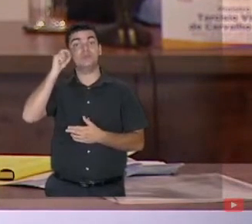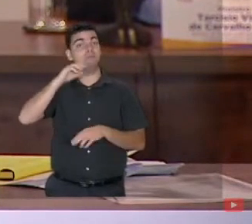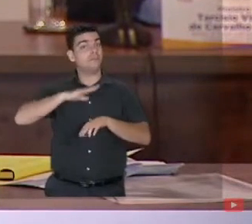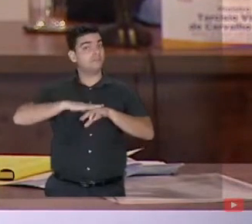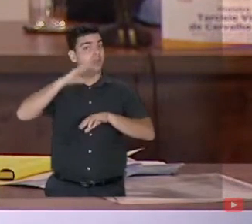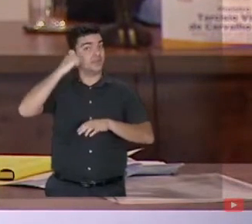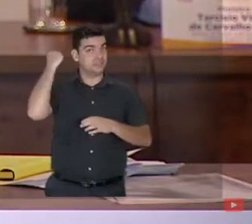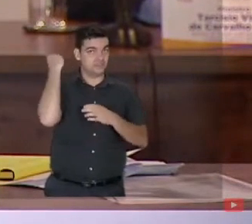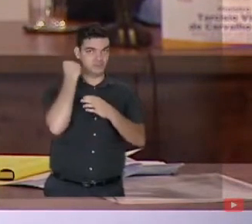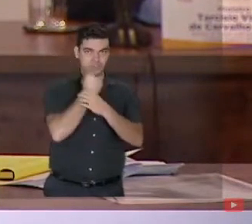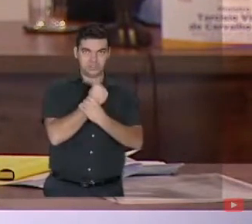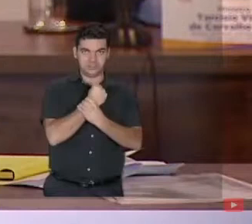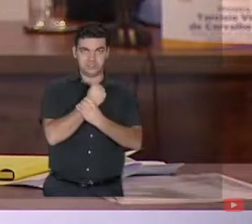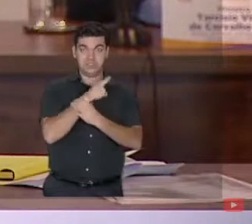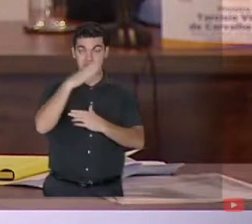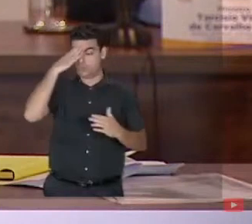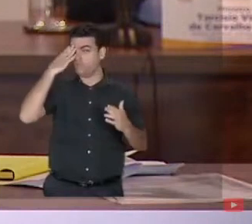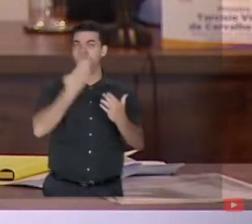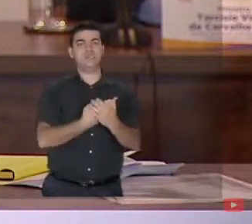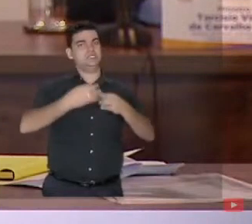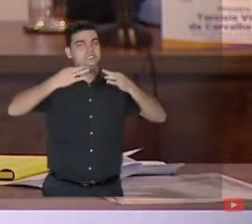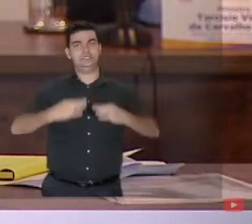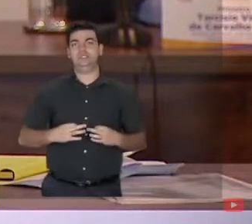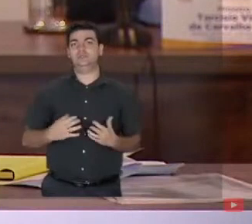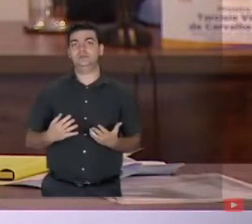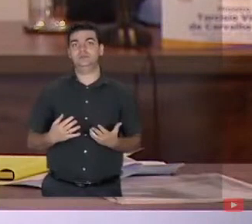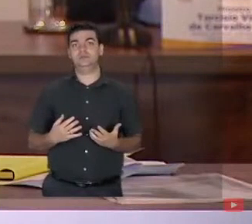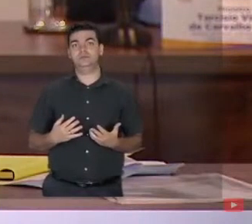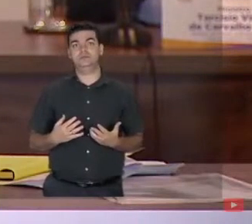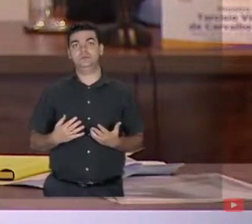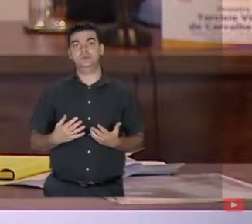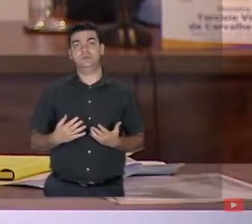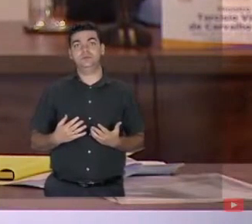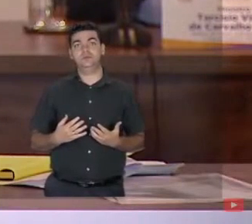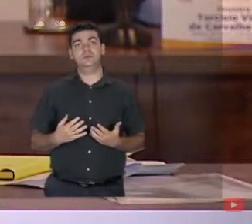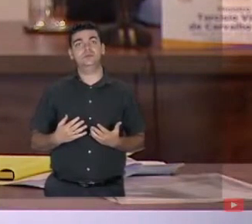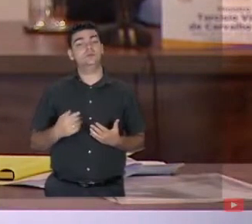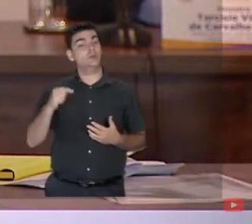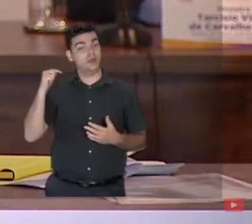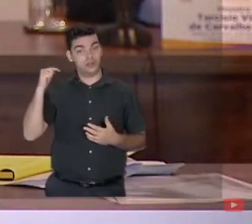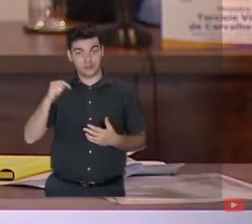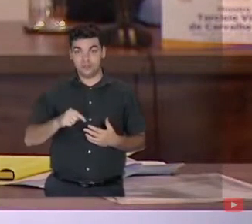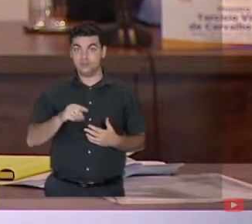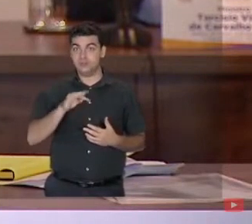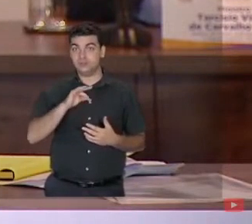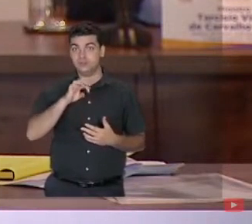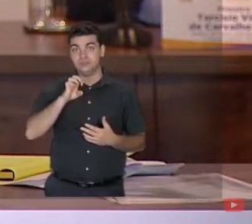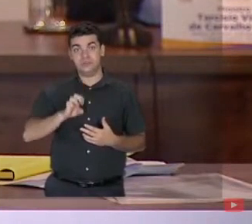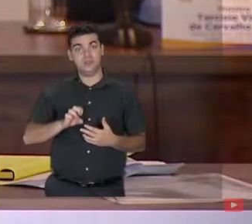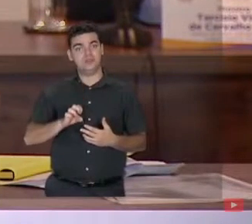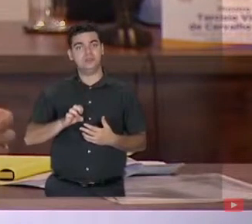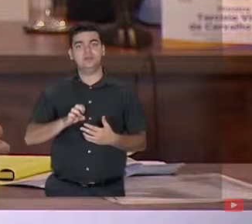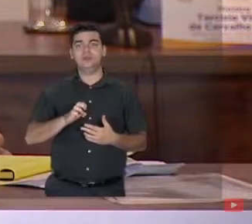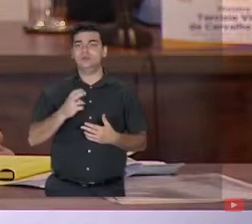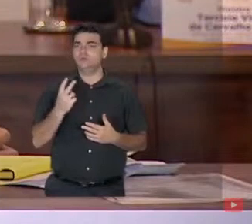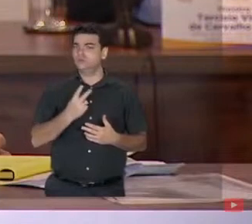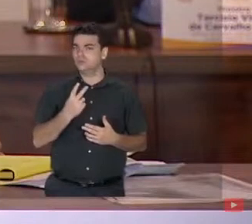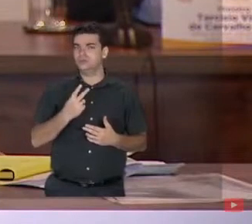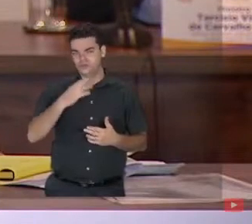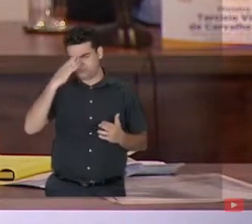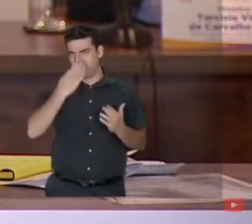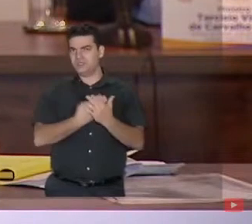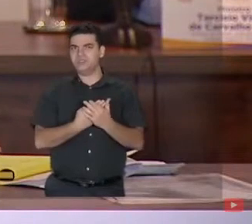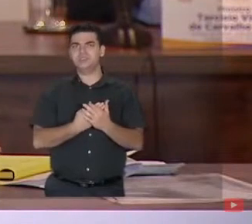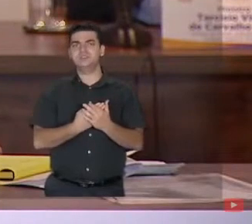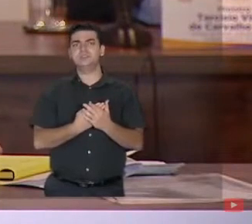fidelidade. E essas preocupações estão plenamente atendidas. O que nós tivemos foi uma demora.